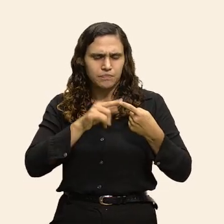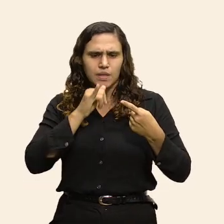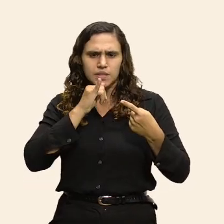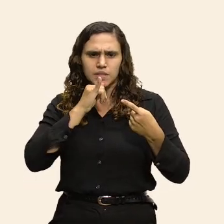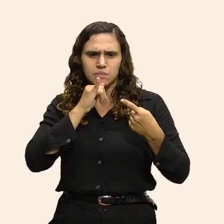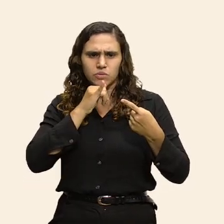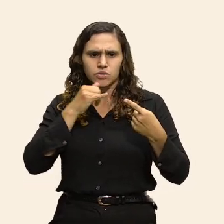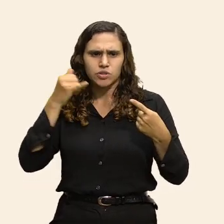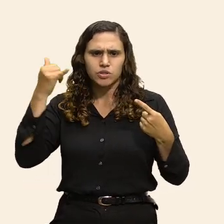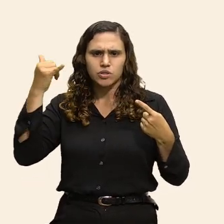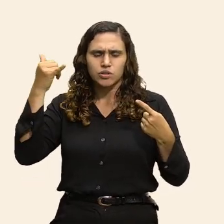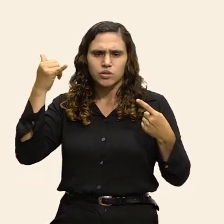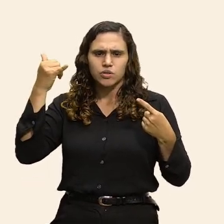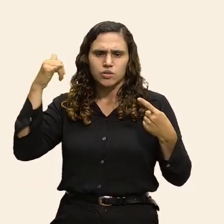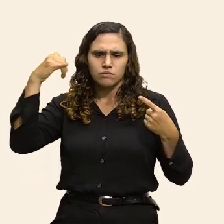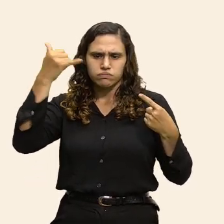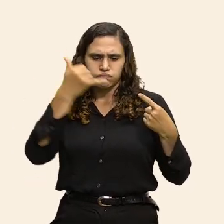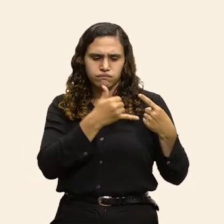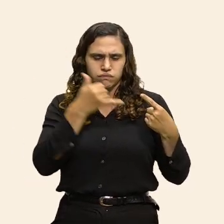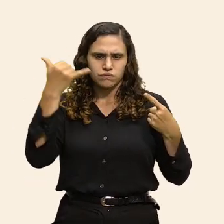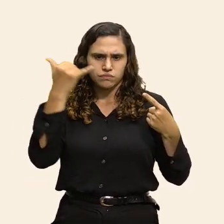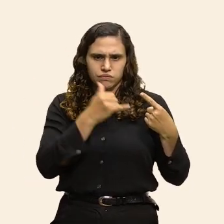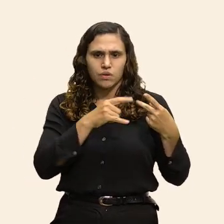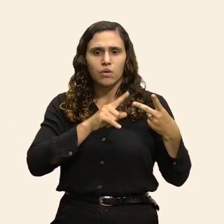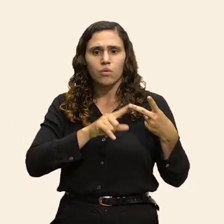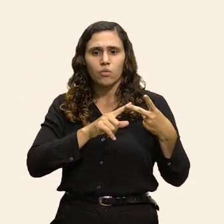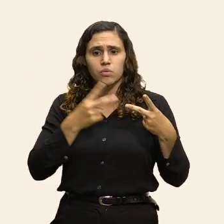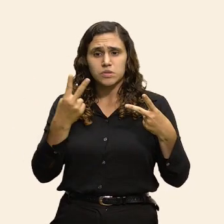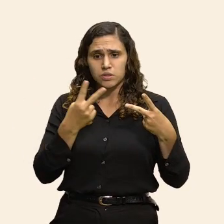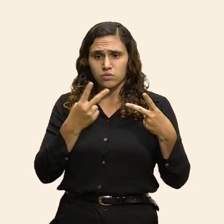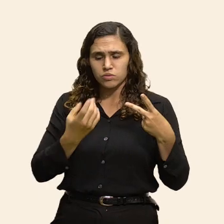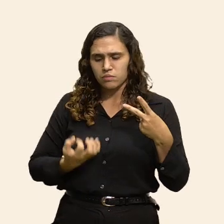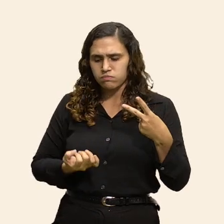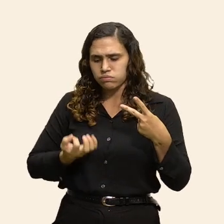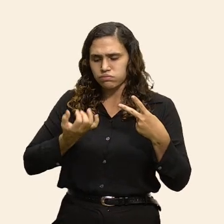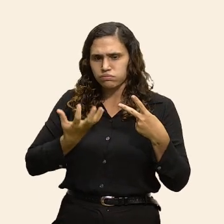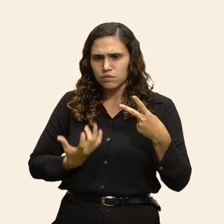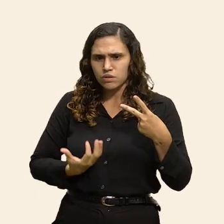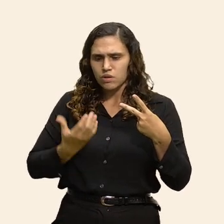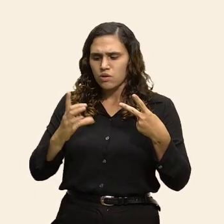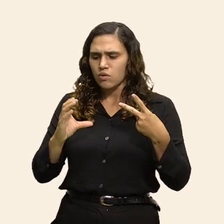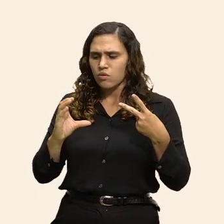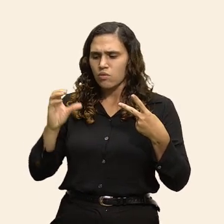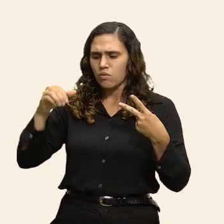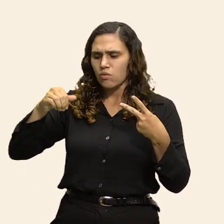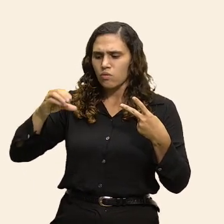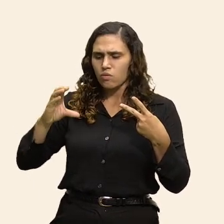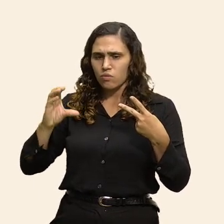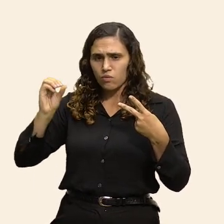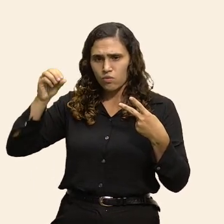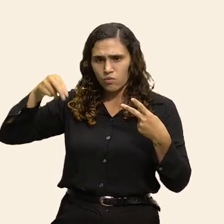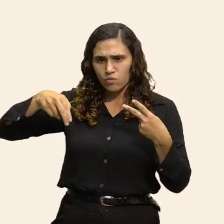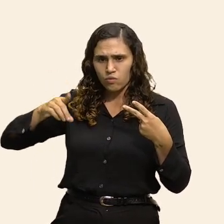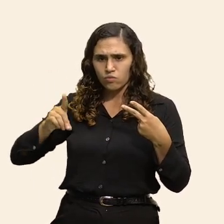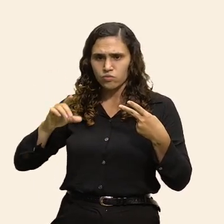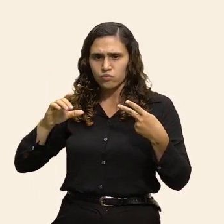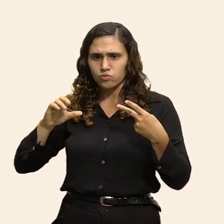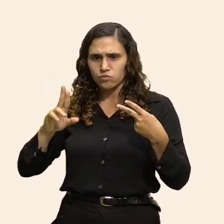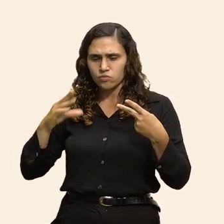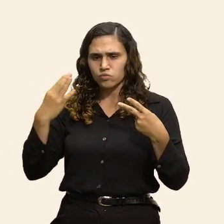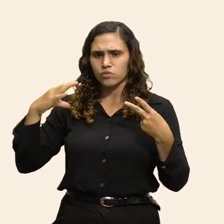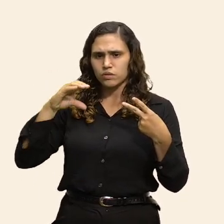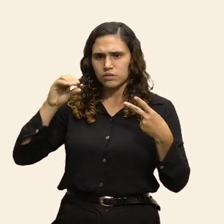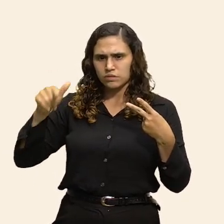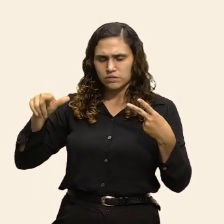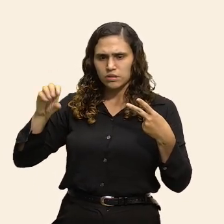processo aqui de irradiação. O 2 tem a ver com o processo de condução, ou seja, as moléculas de